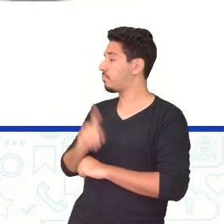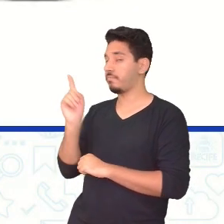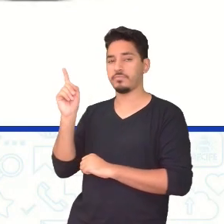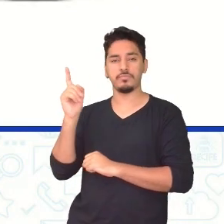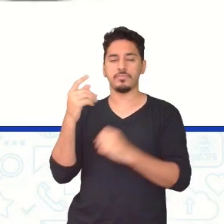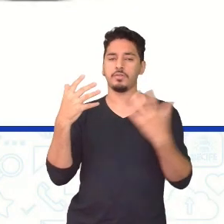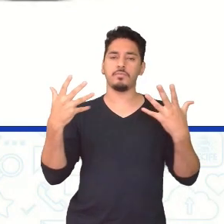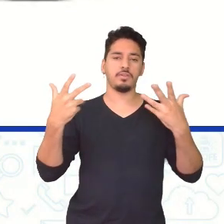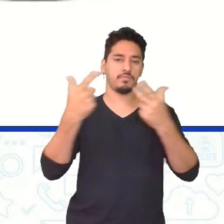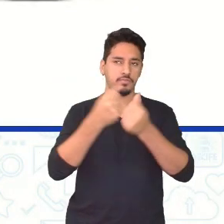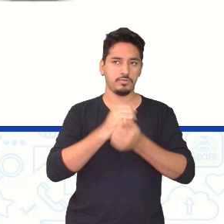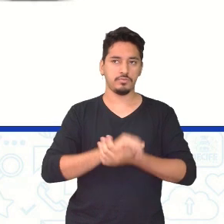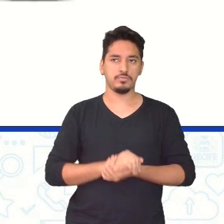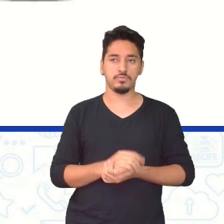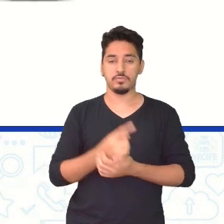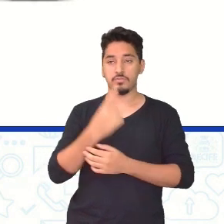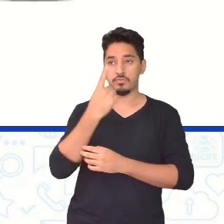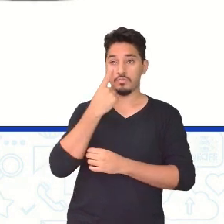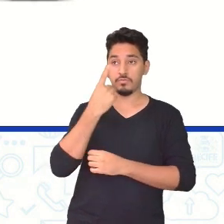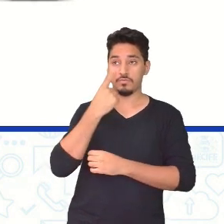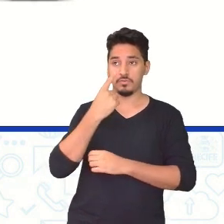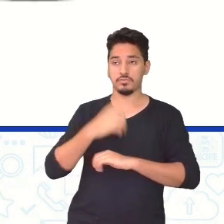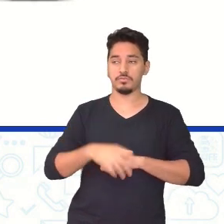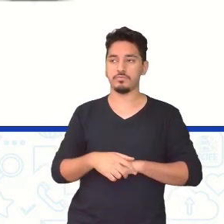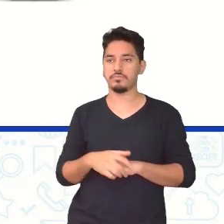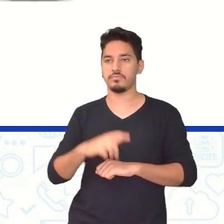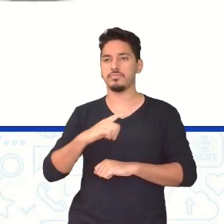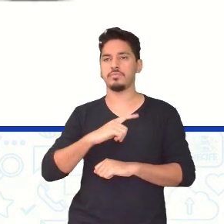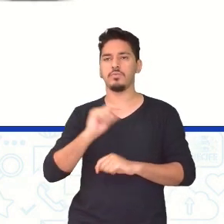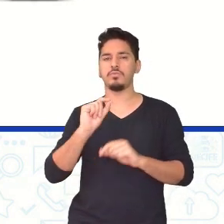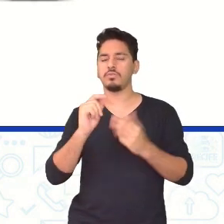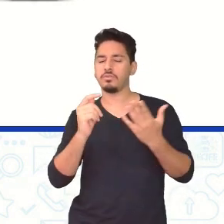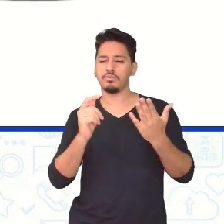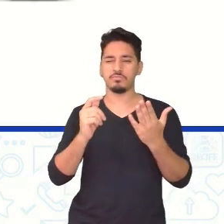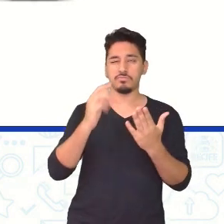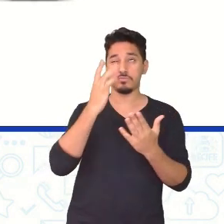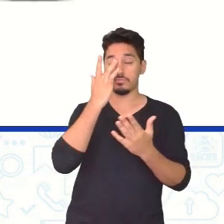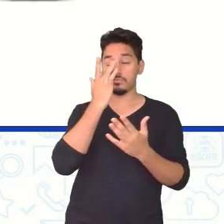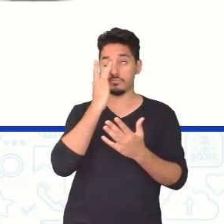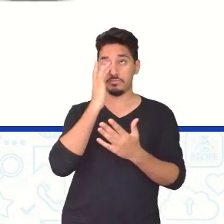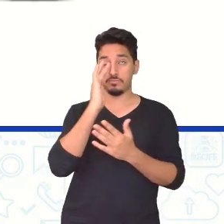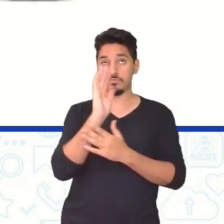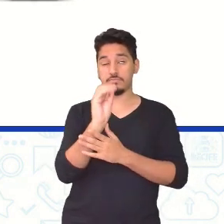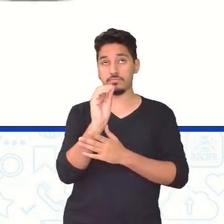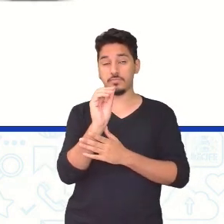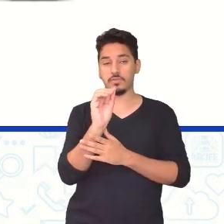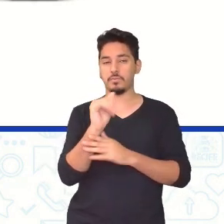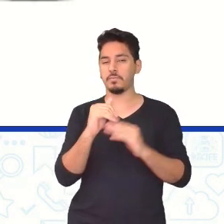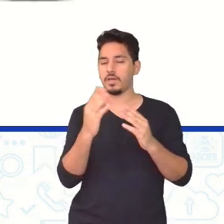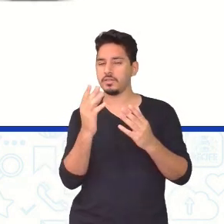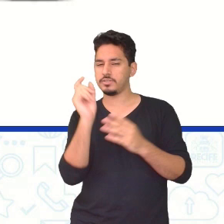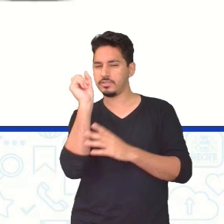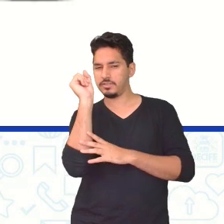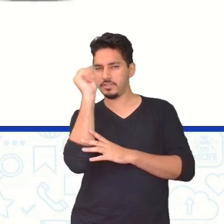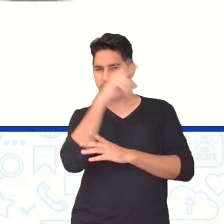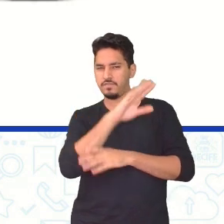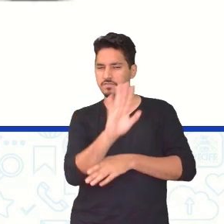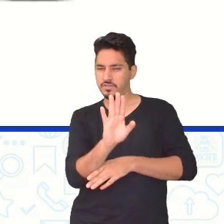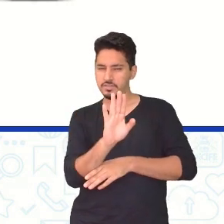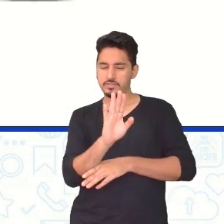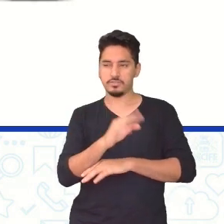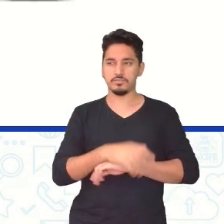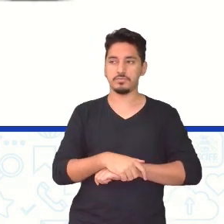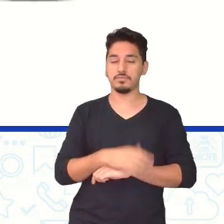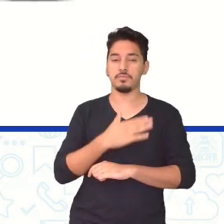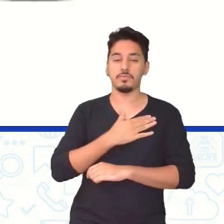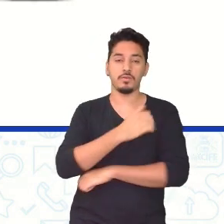linda, linda, linda. Veja só que tem um nível um pouquinho mais expressivo, né? Digamos assim,